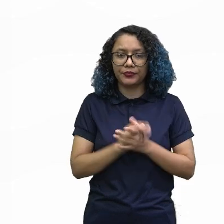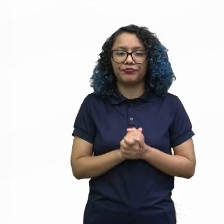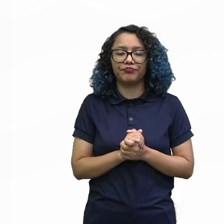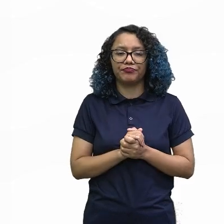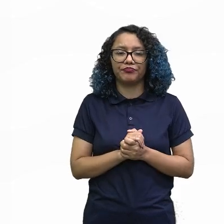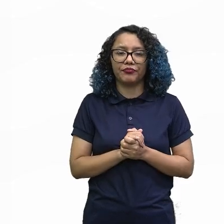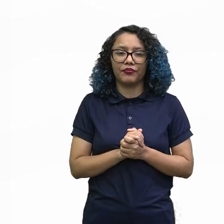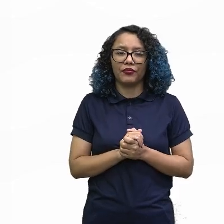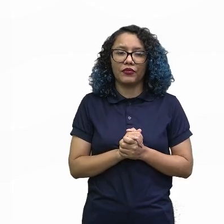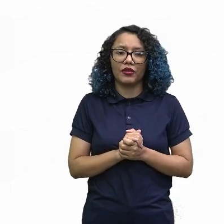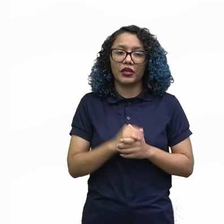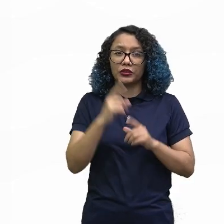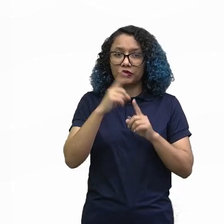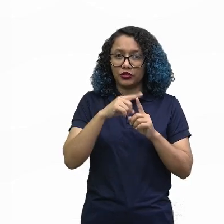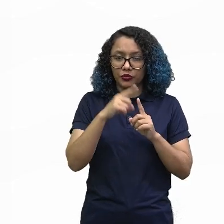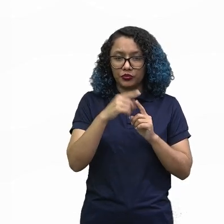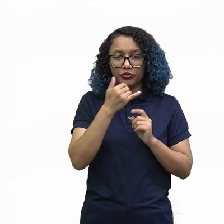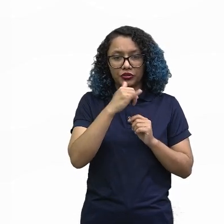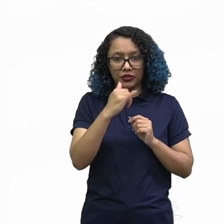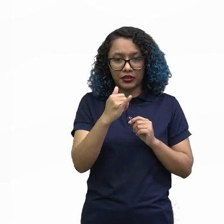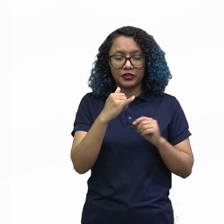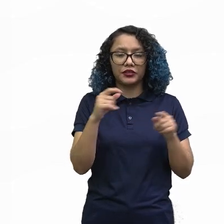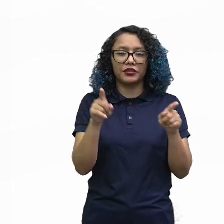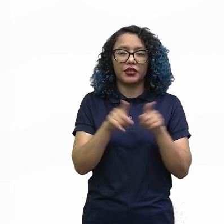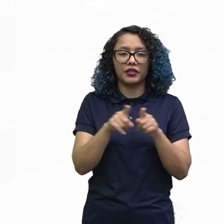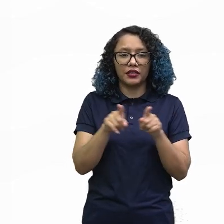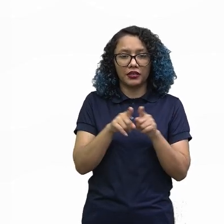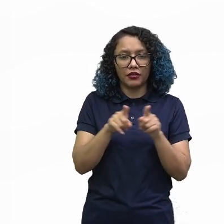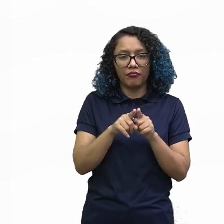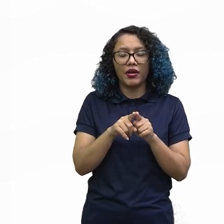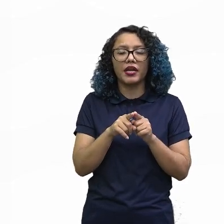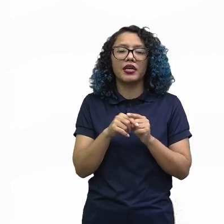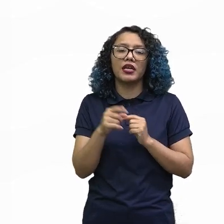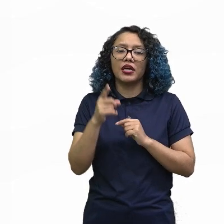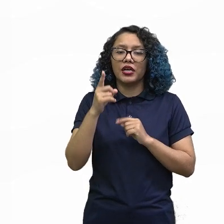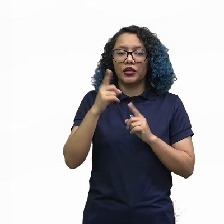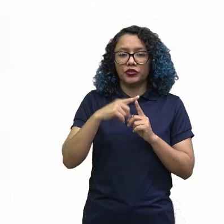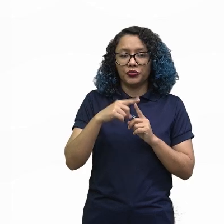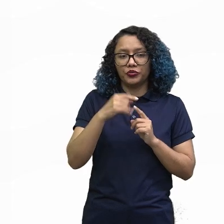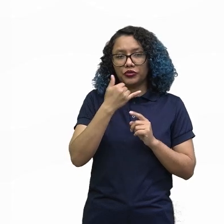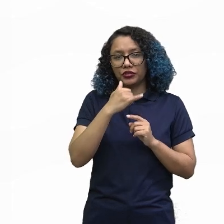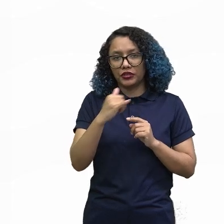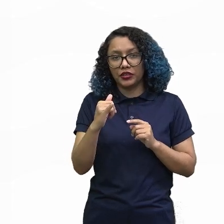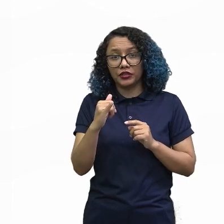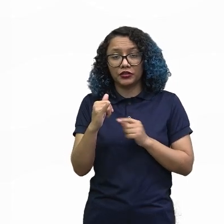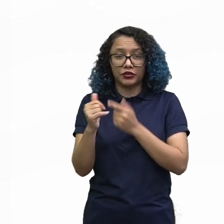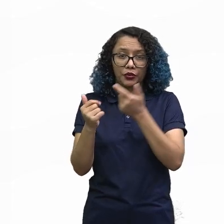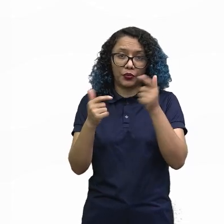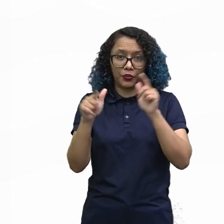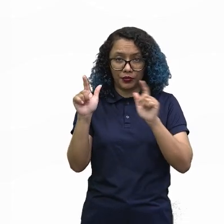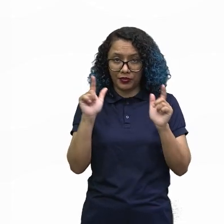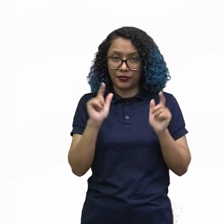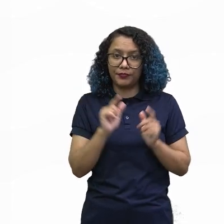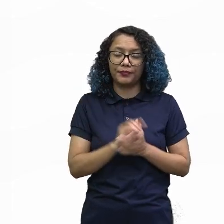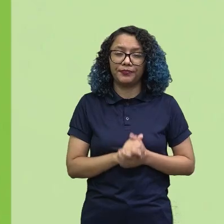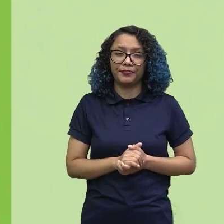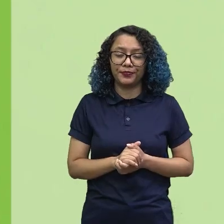nós iremos falar da matriz energética e fontes de energias